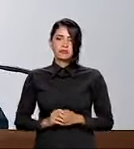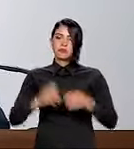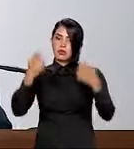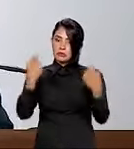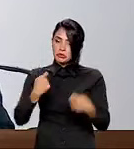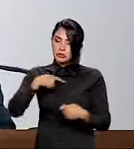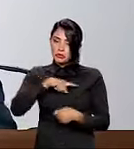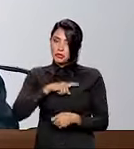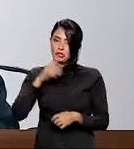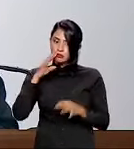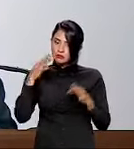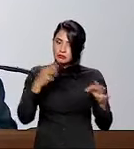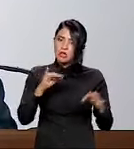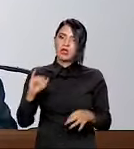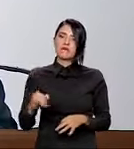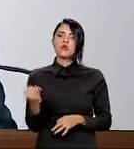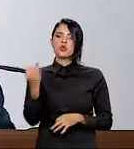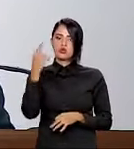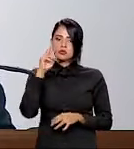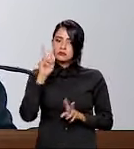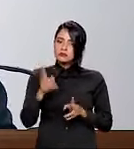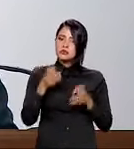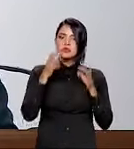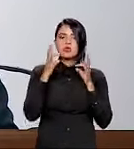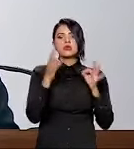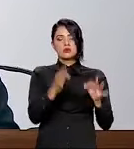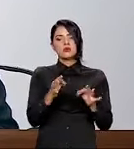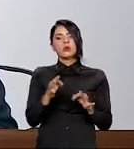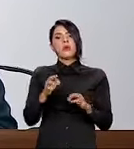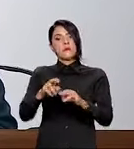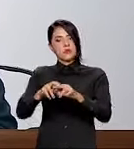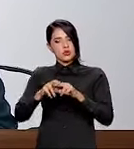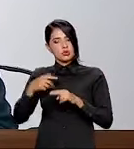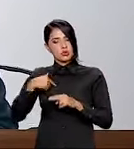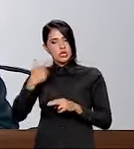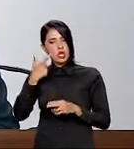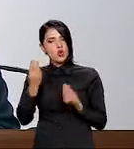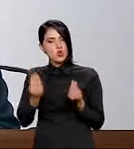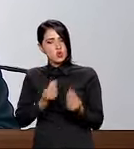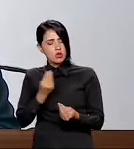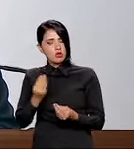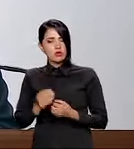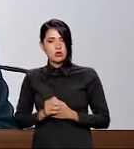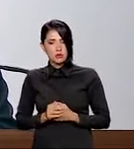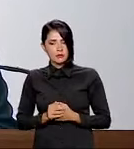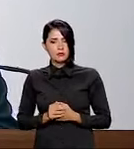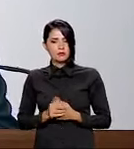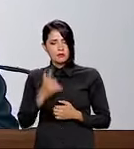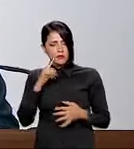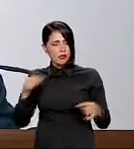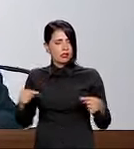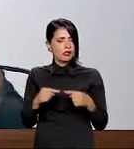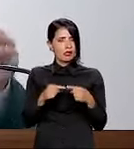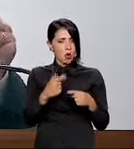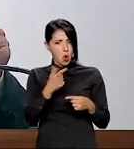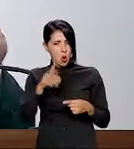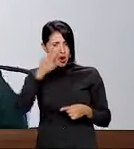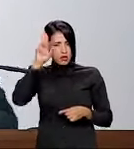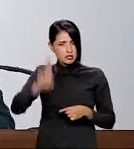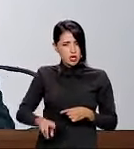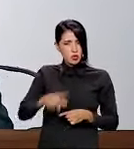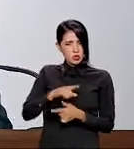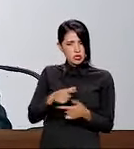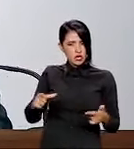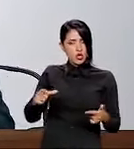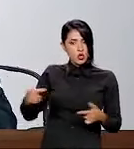sabe, importância para isso. É por isso que eu faço uma ligação. Se não tem outra razão para a gente ter